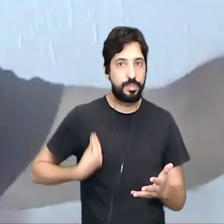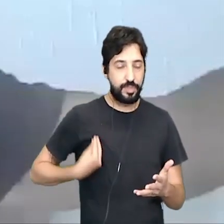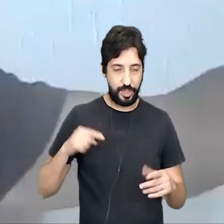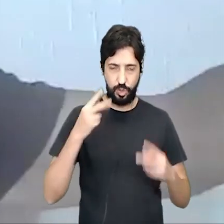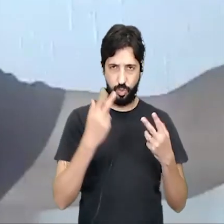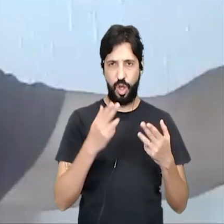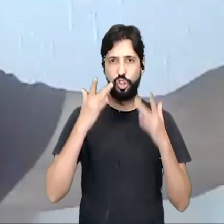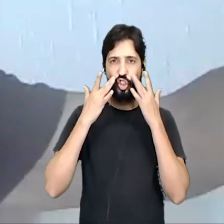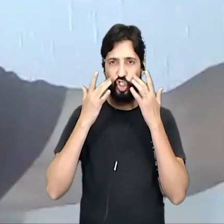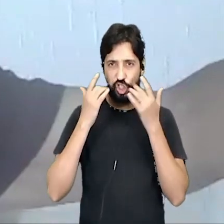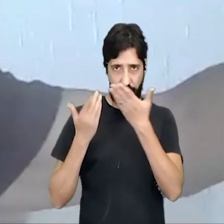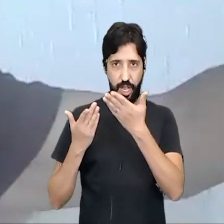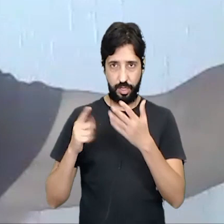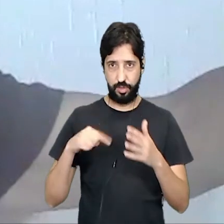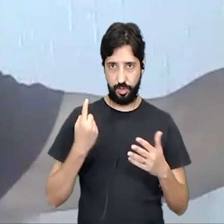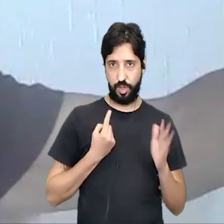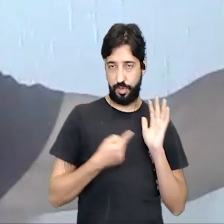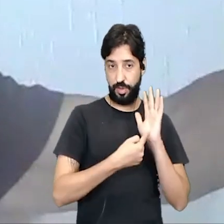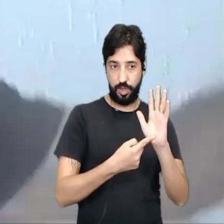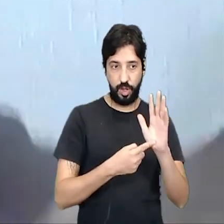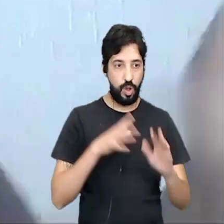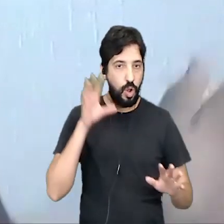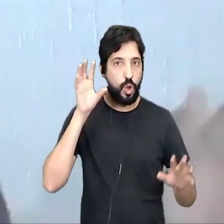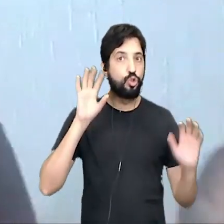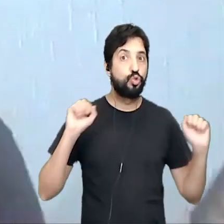de um auditório, que é esse Teatro São Pedro,